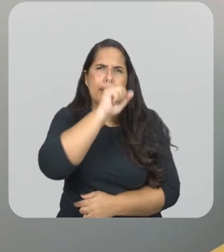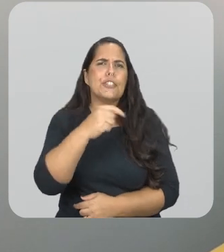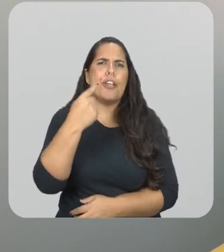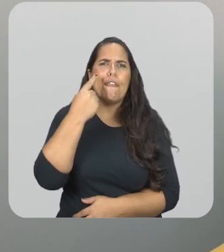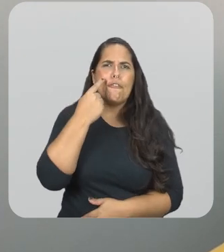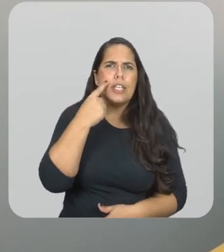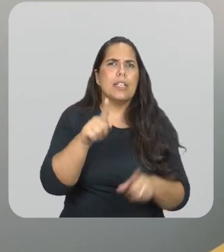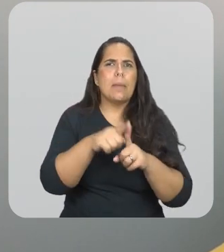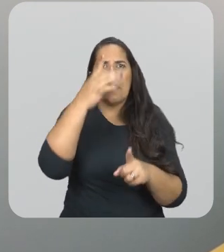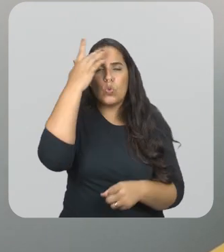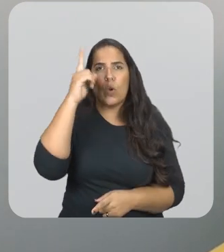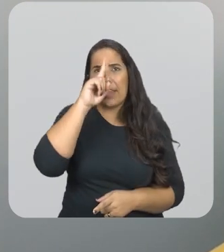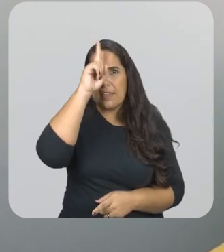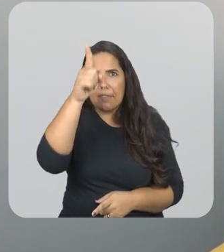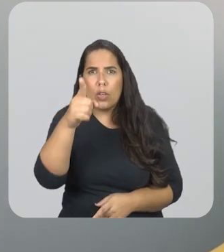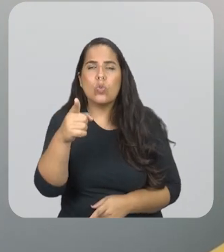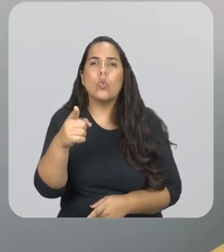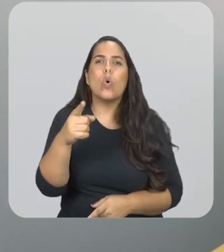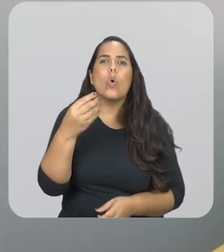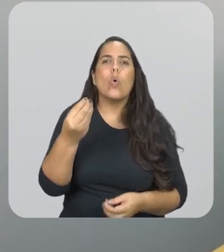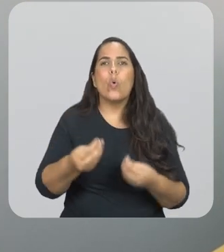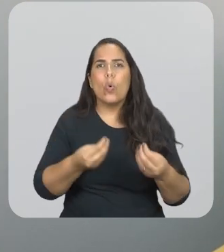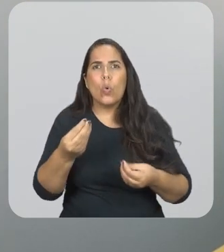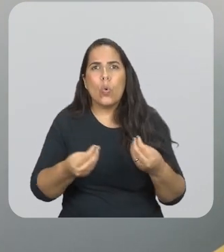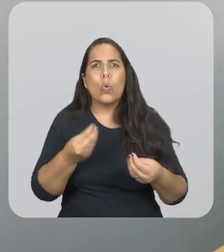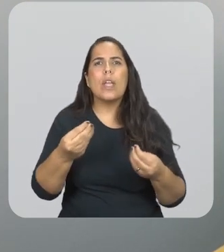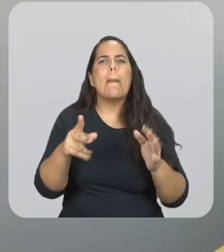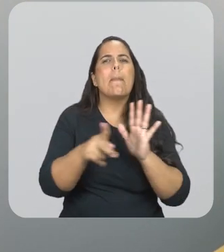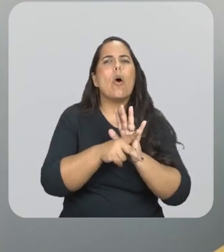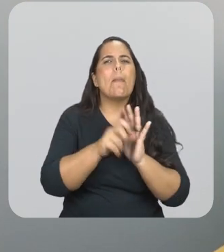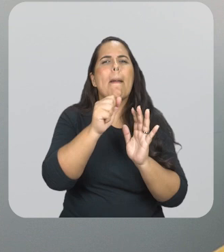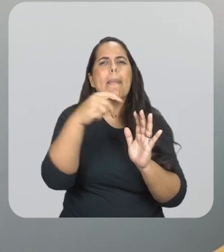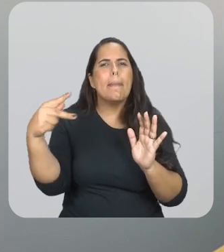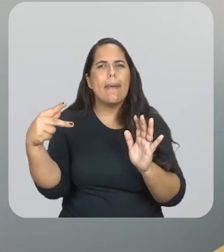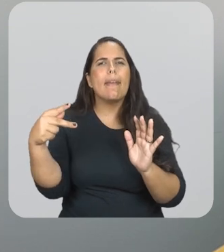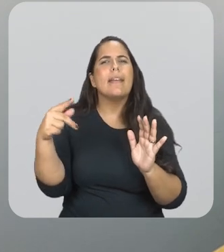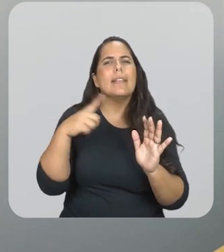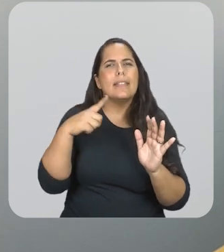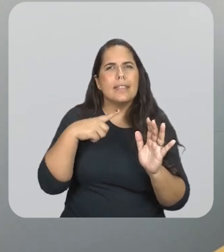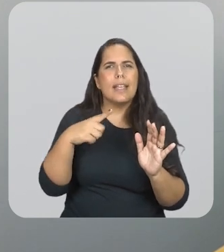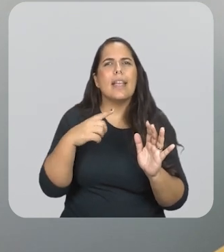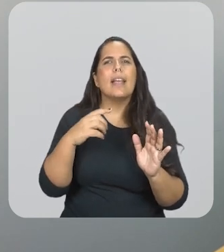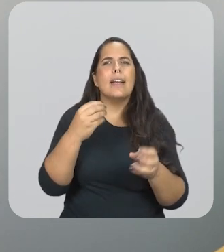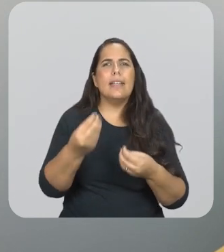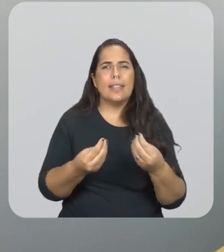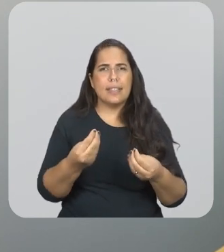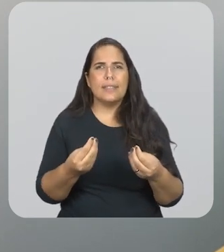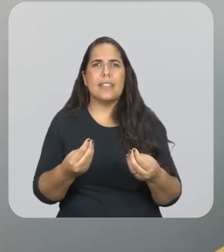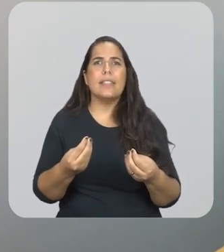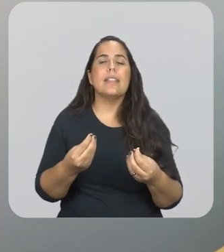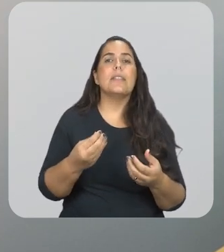eu consegui ver a pessoa que inventou o Canvas, que é uma ferramenta que a gente usa muito para startup, né? O Lean Canvas, ele estava